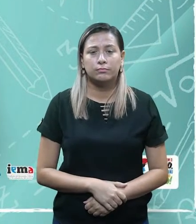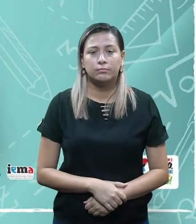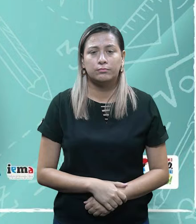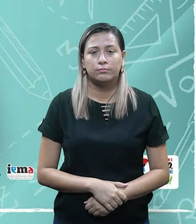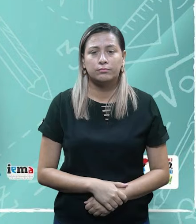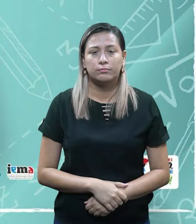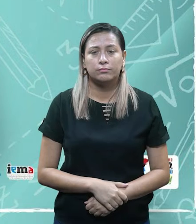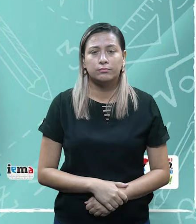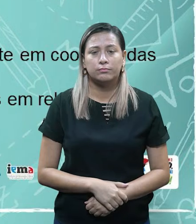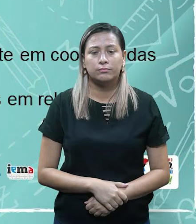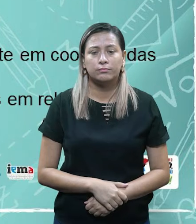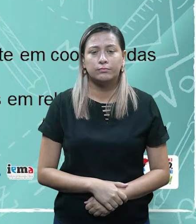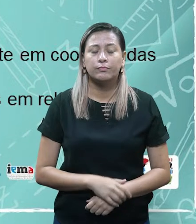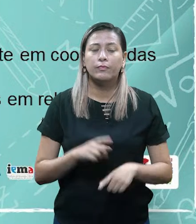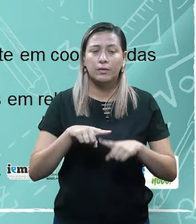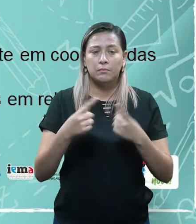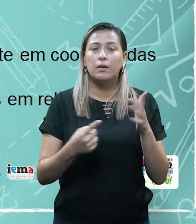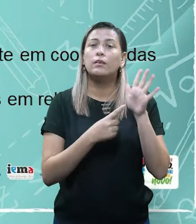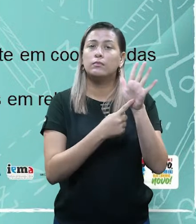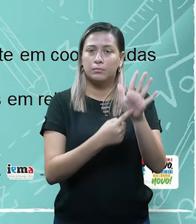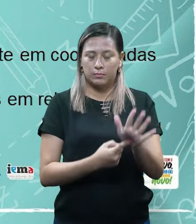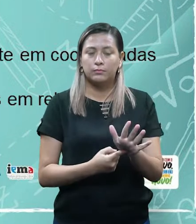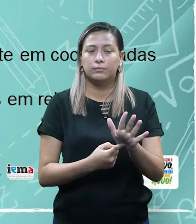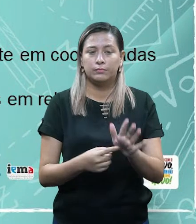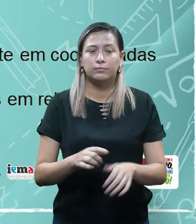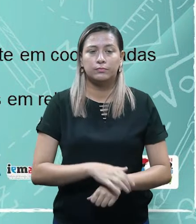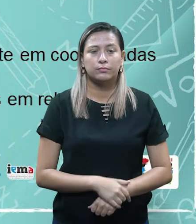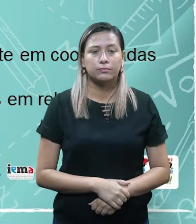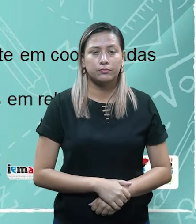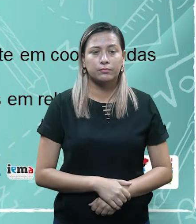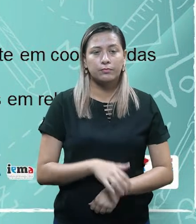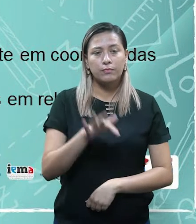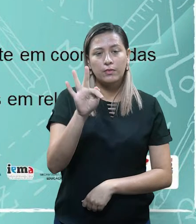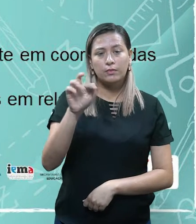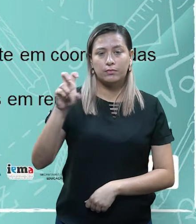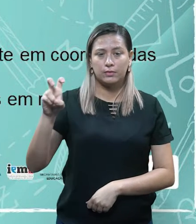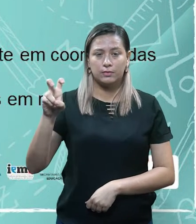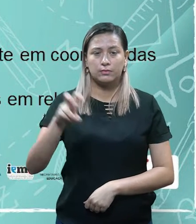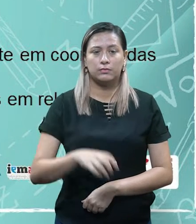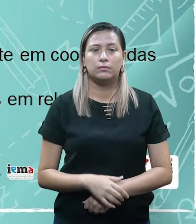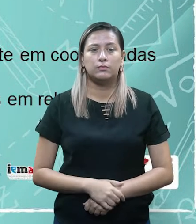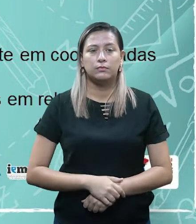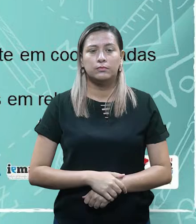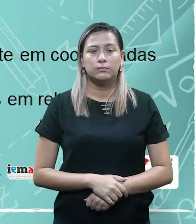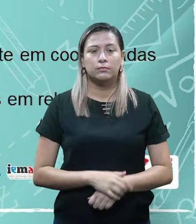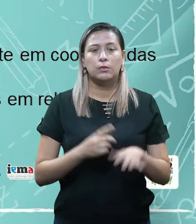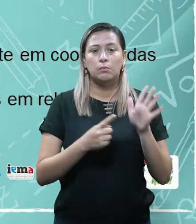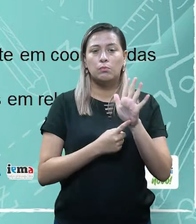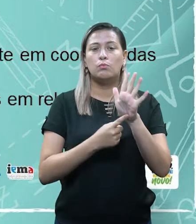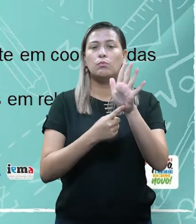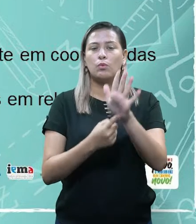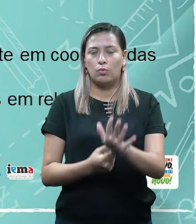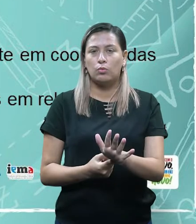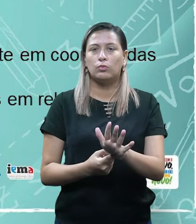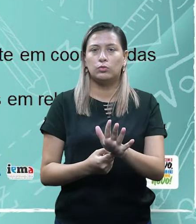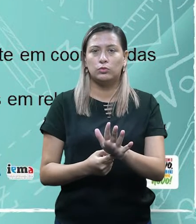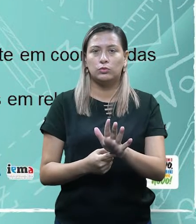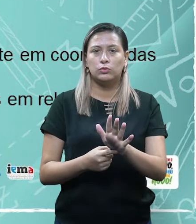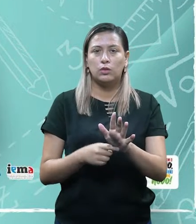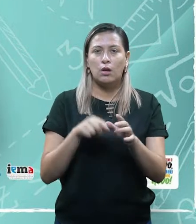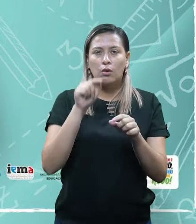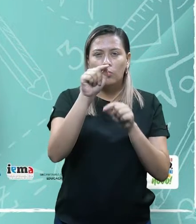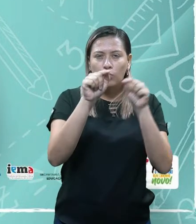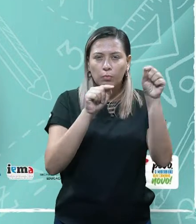outras aqui, mas eu trouxe para mostrar todas para vocês. Então, a F5, ela exibe os pontos feitos na figura,